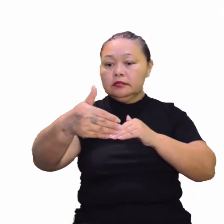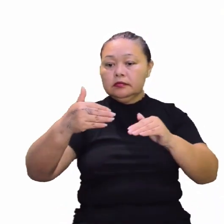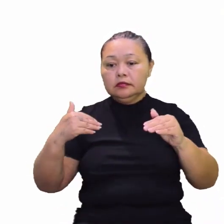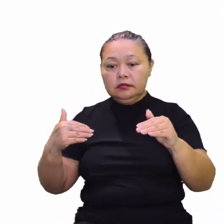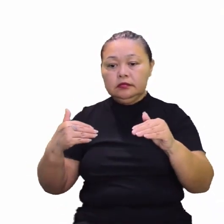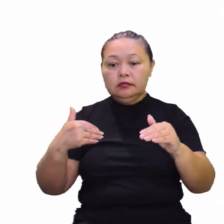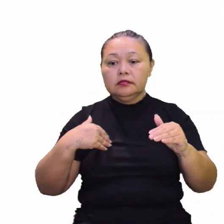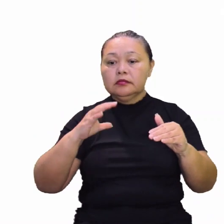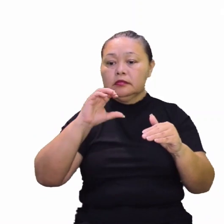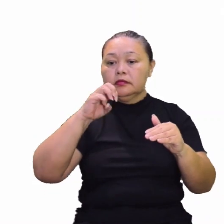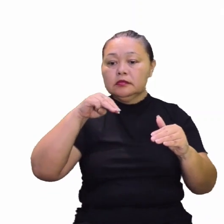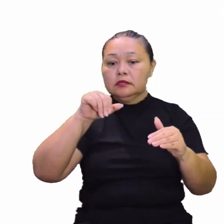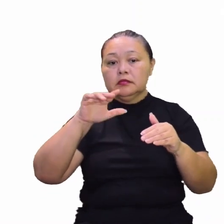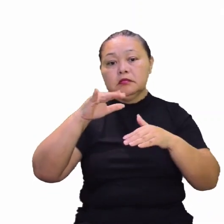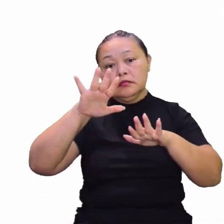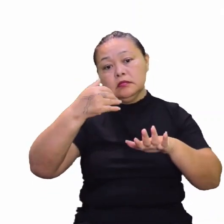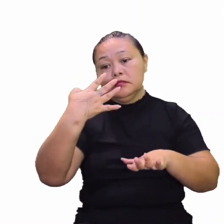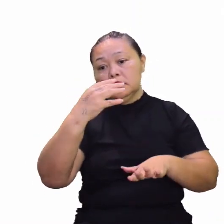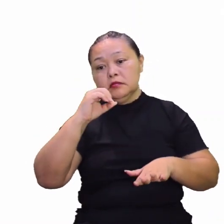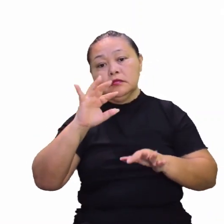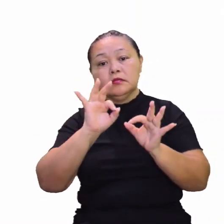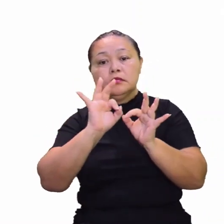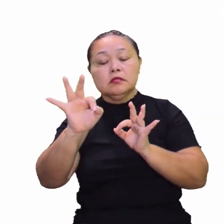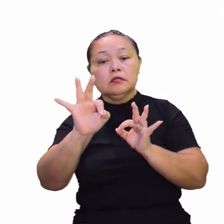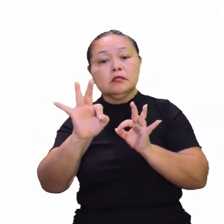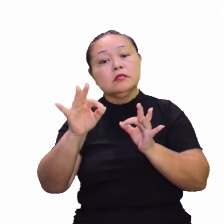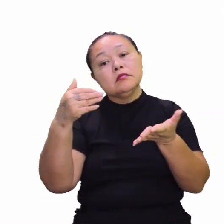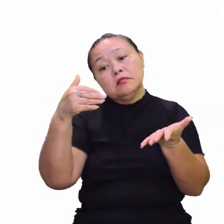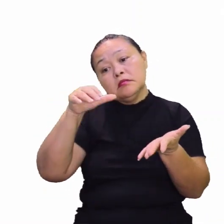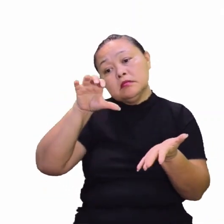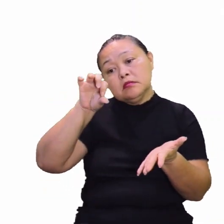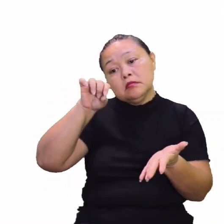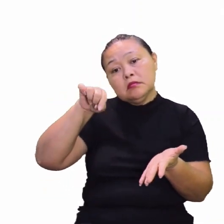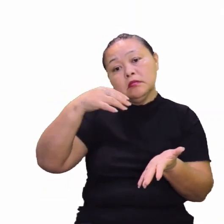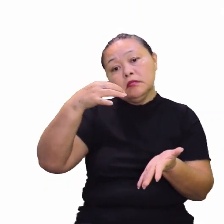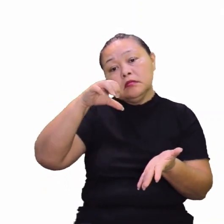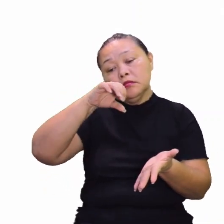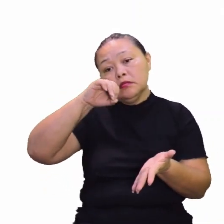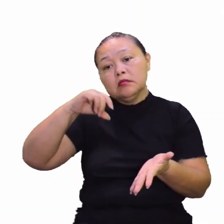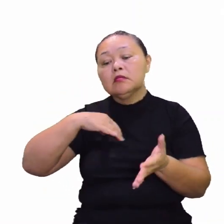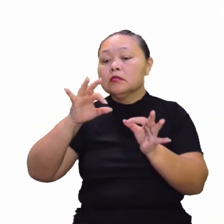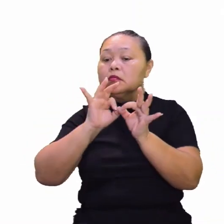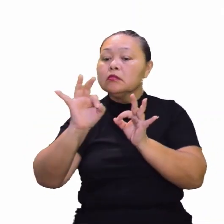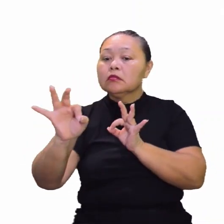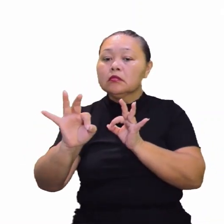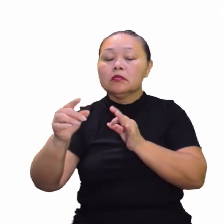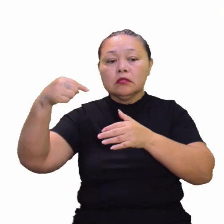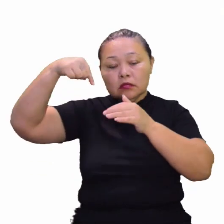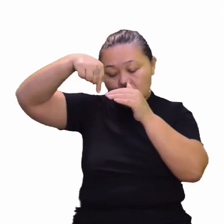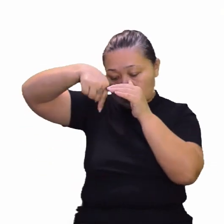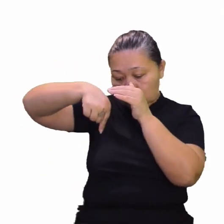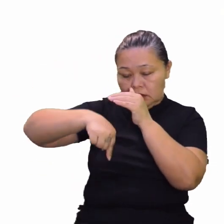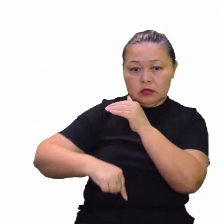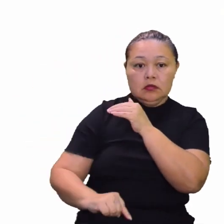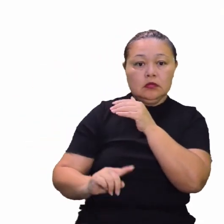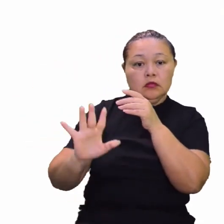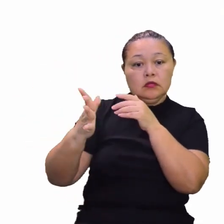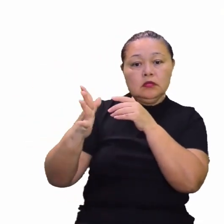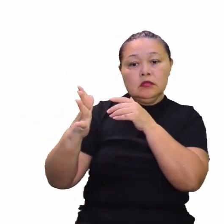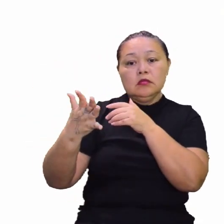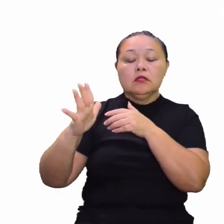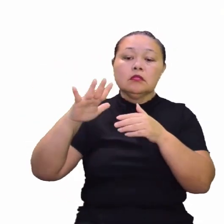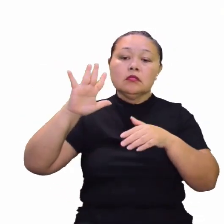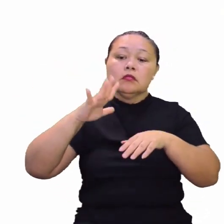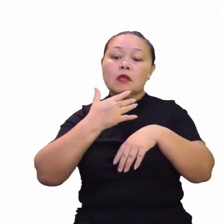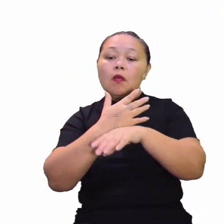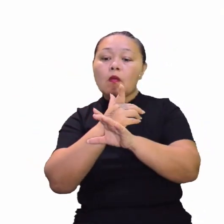largura dos comboios varia de 440 metros e 9.900 metros, e a profundidade